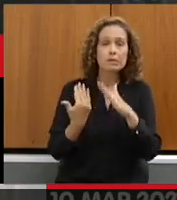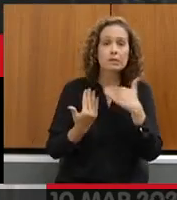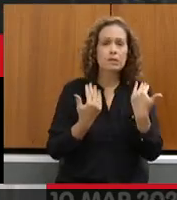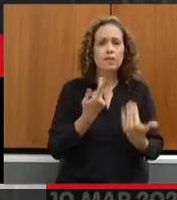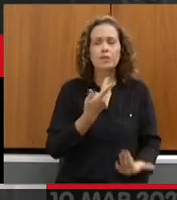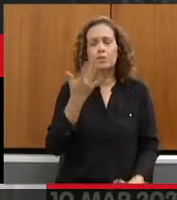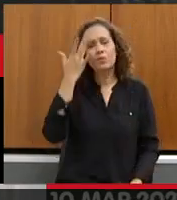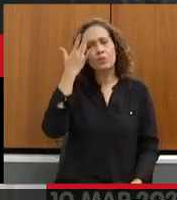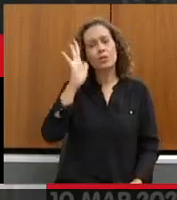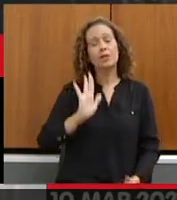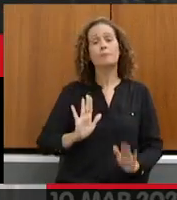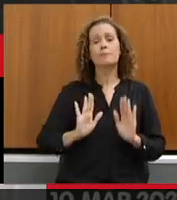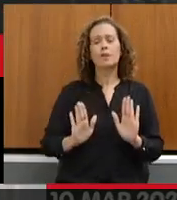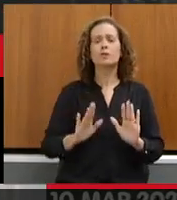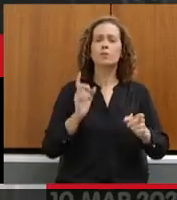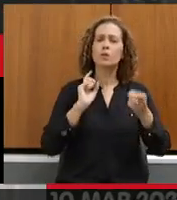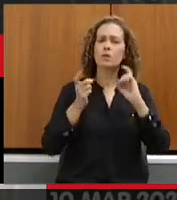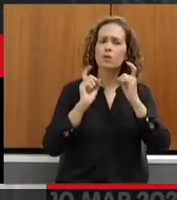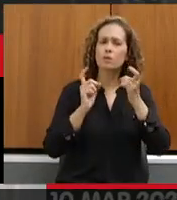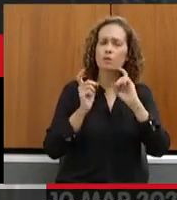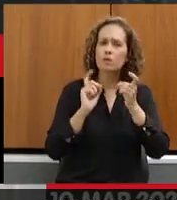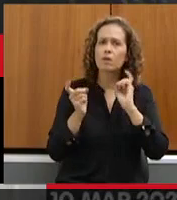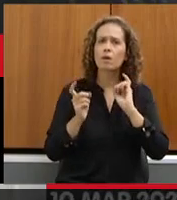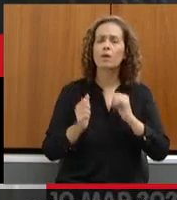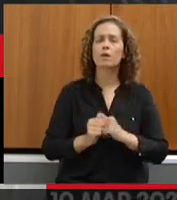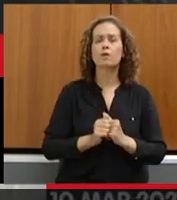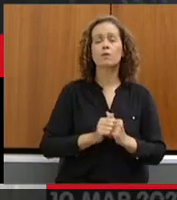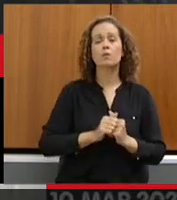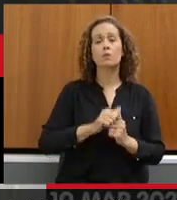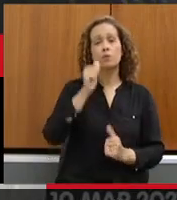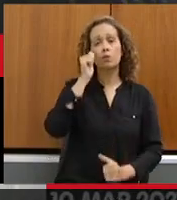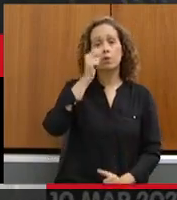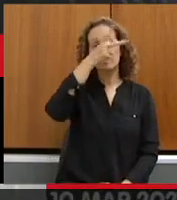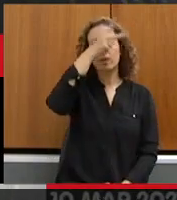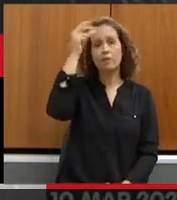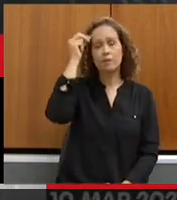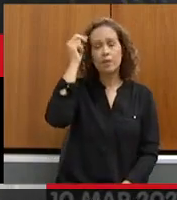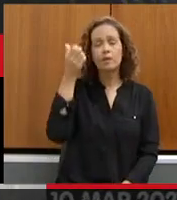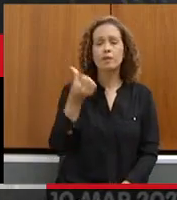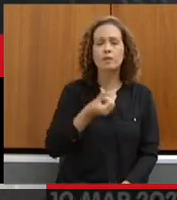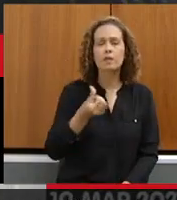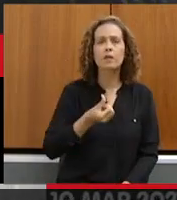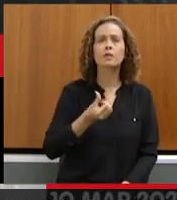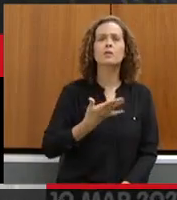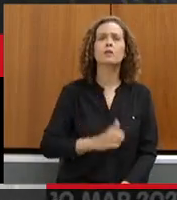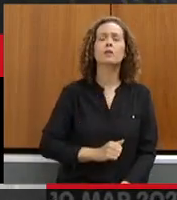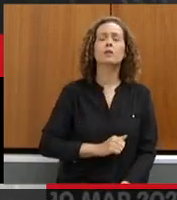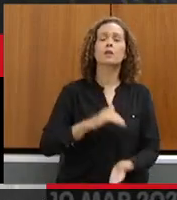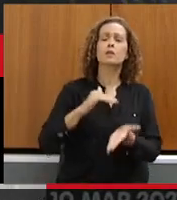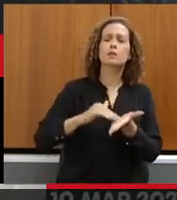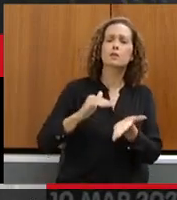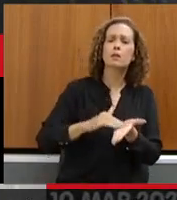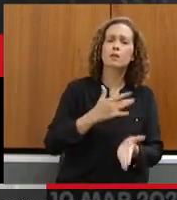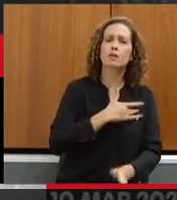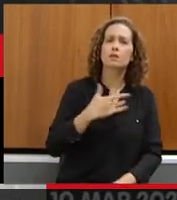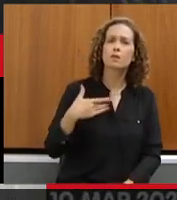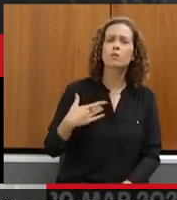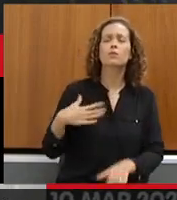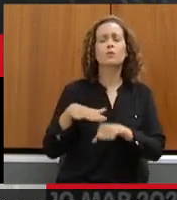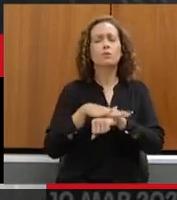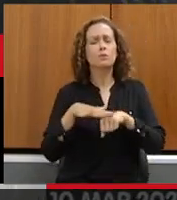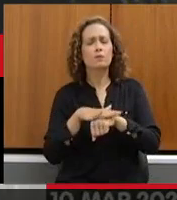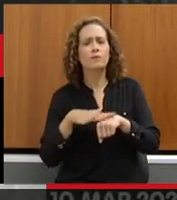Mas eu tive uma reunião com secretário de com a prefeita na sexta-feira com a secretária de saúde na no salto conversei com